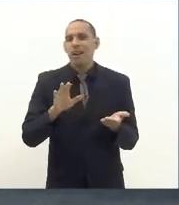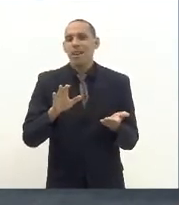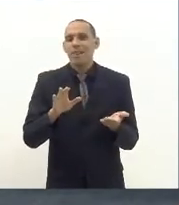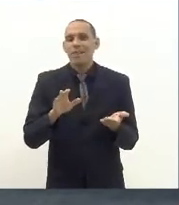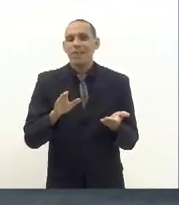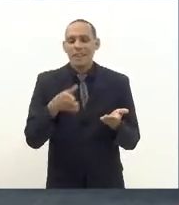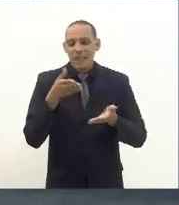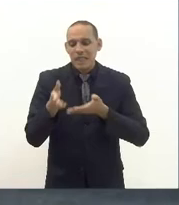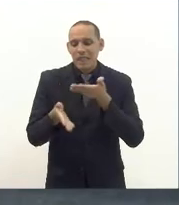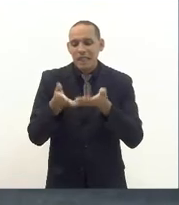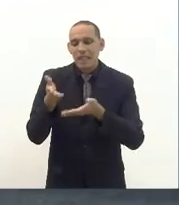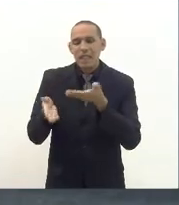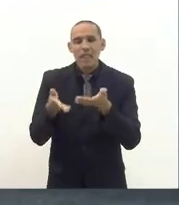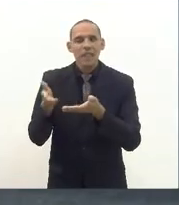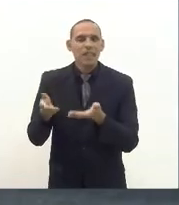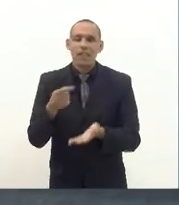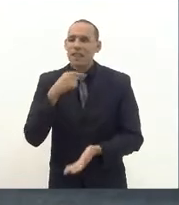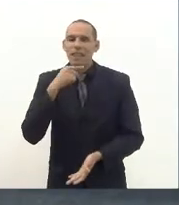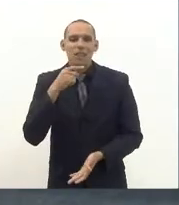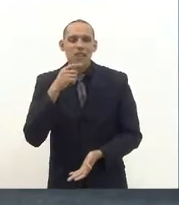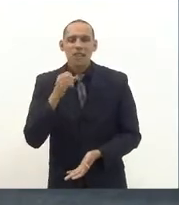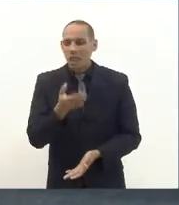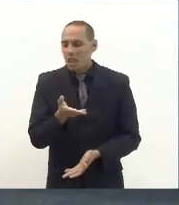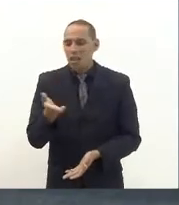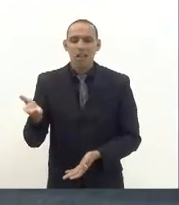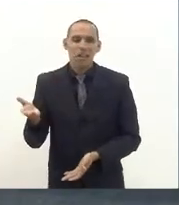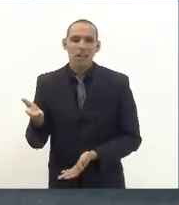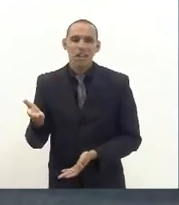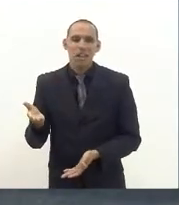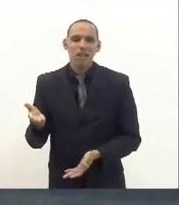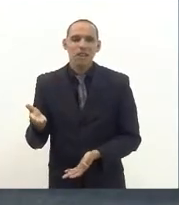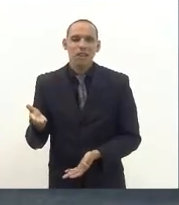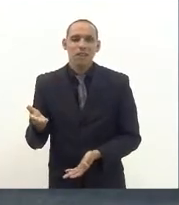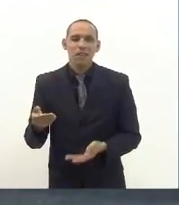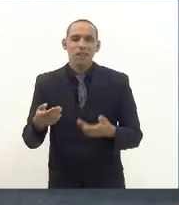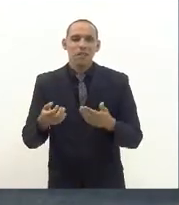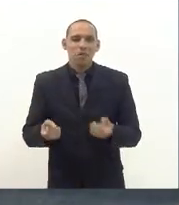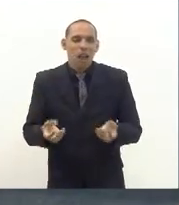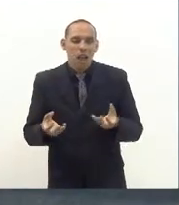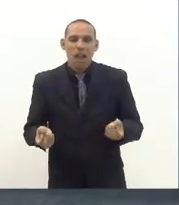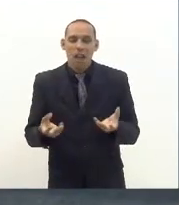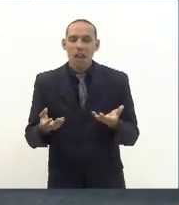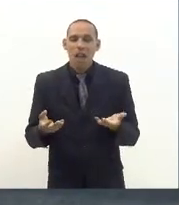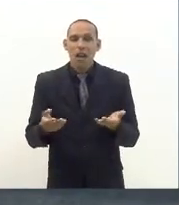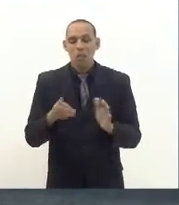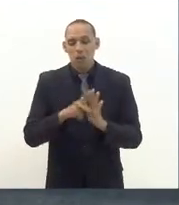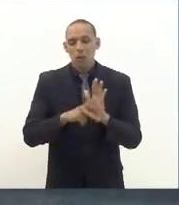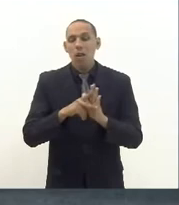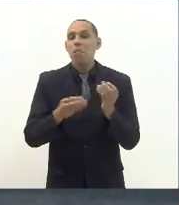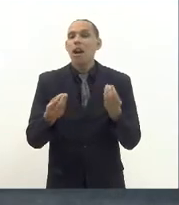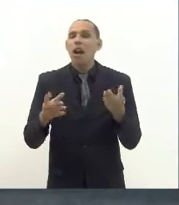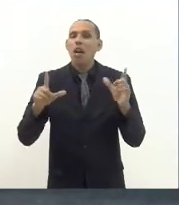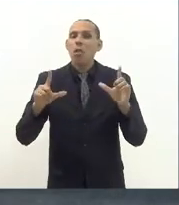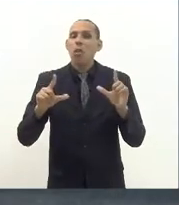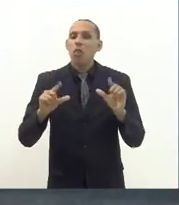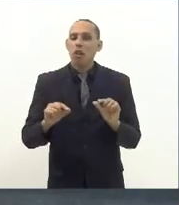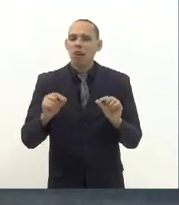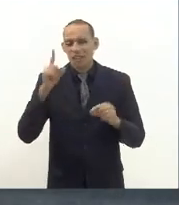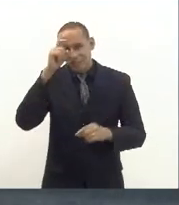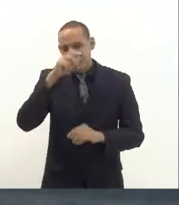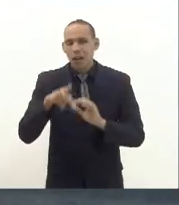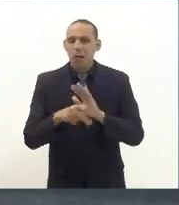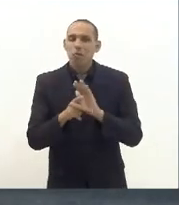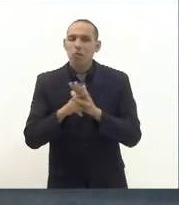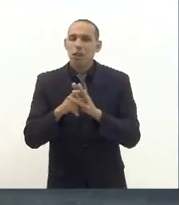de arcar com as despesas desses animais o projeto Visa Minimizar essa dificuldade de algumas